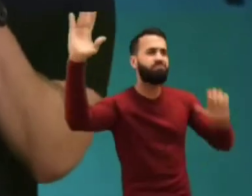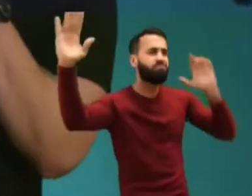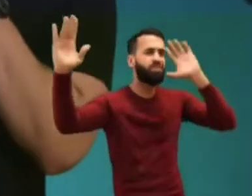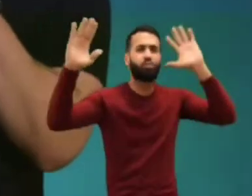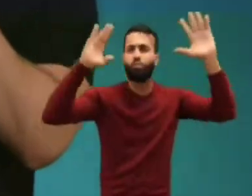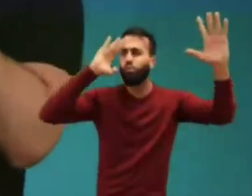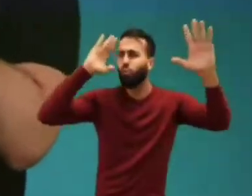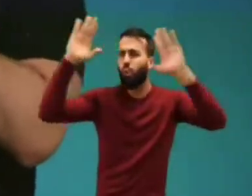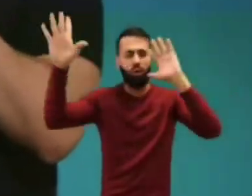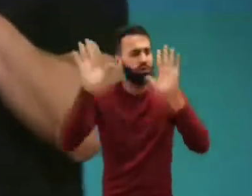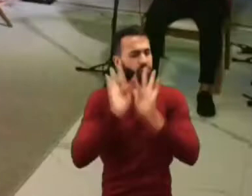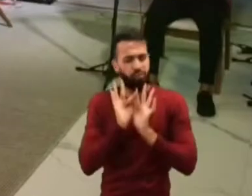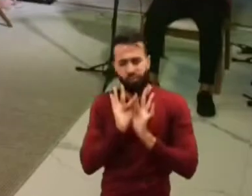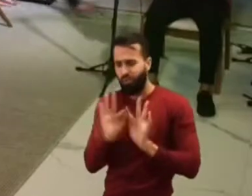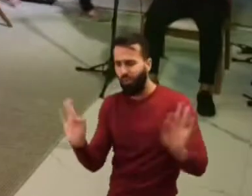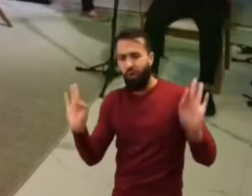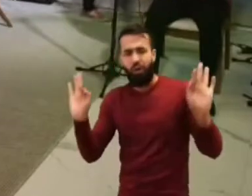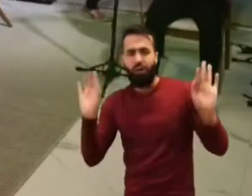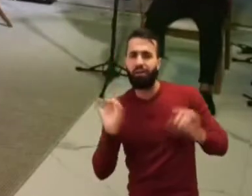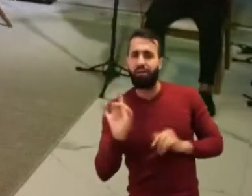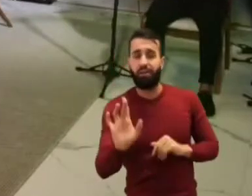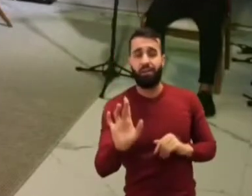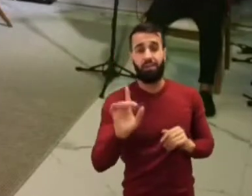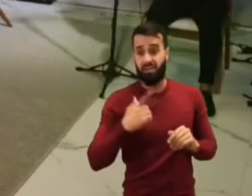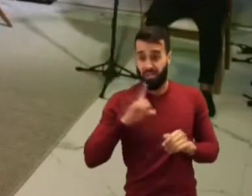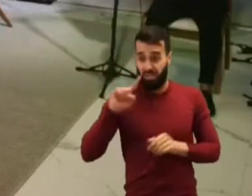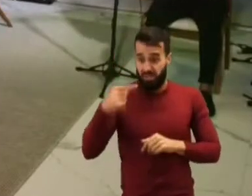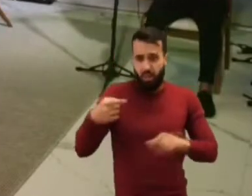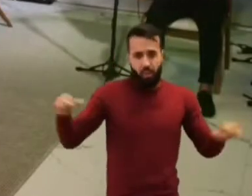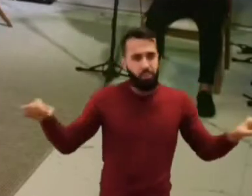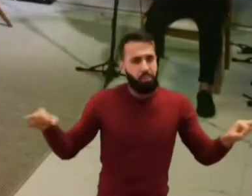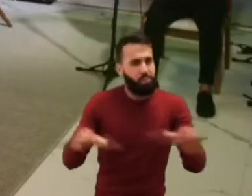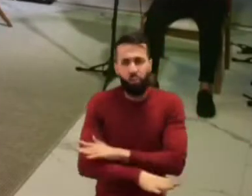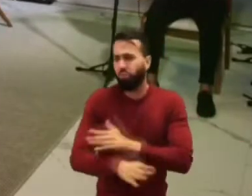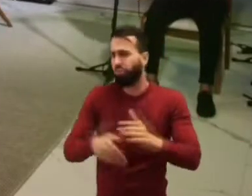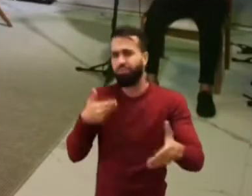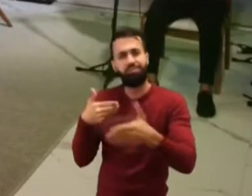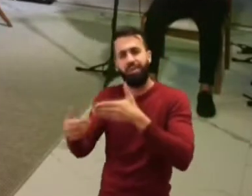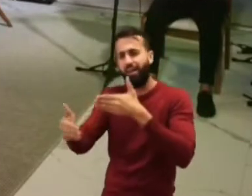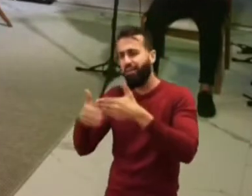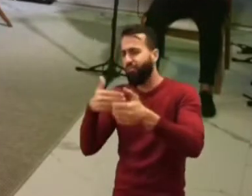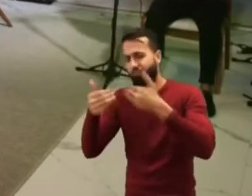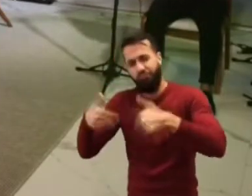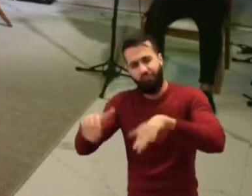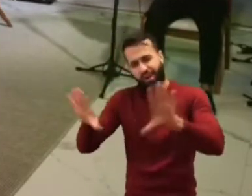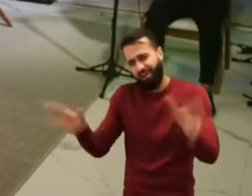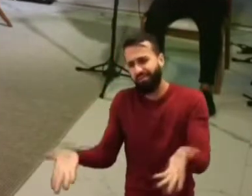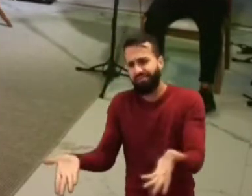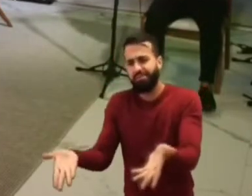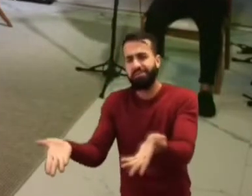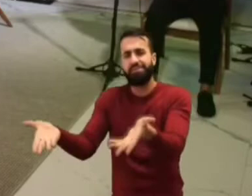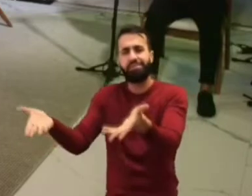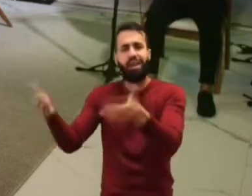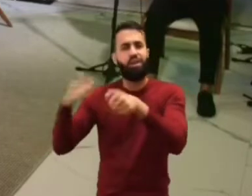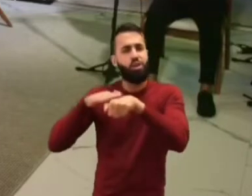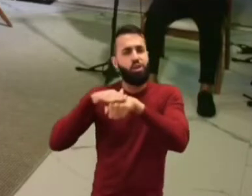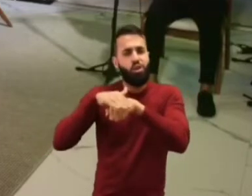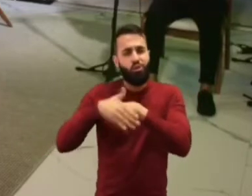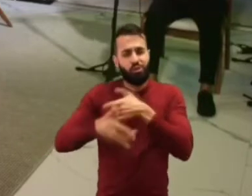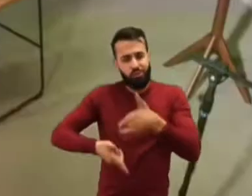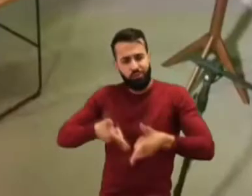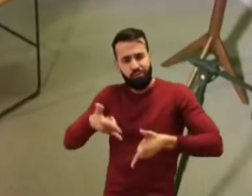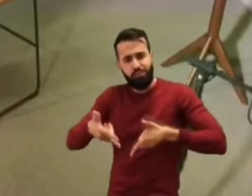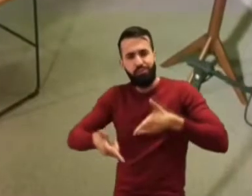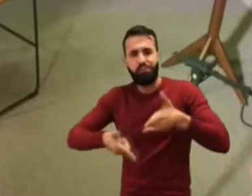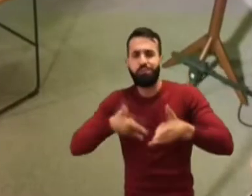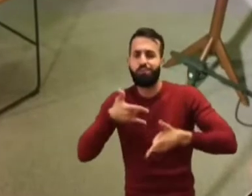sonho e nada mais, depois disso tanto faz. Uma noite pra esquecer